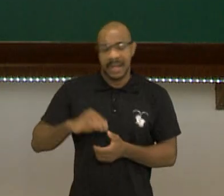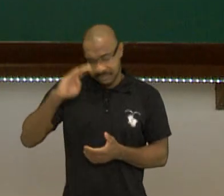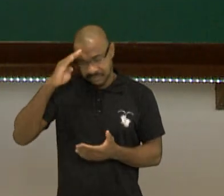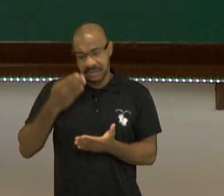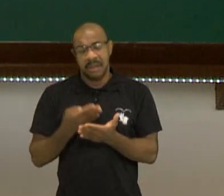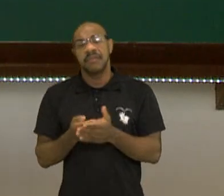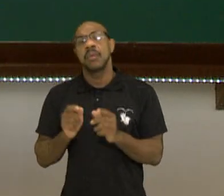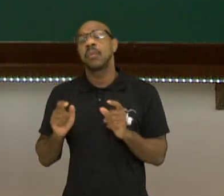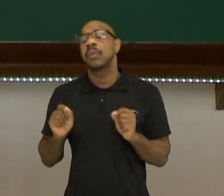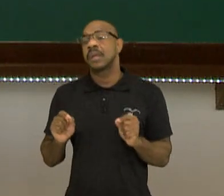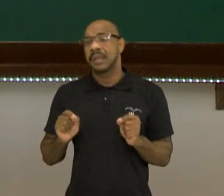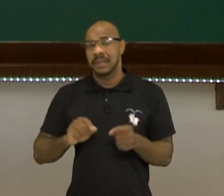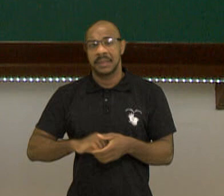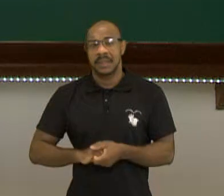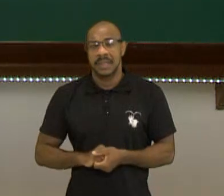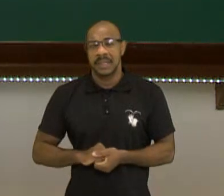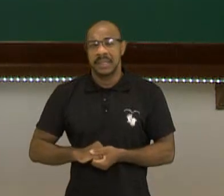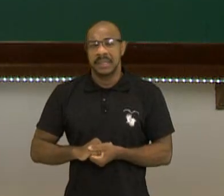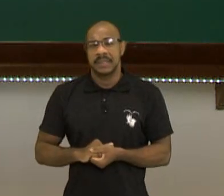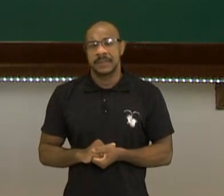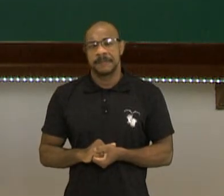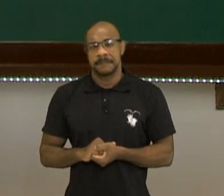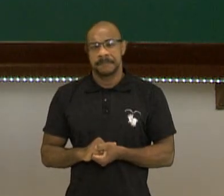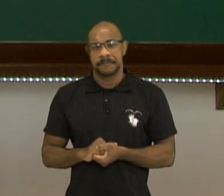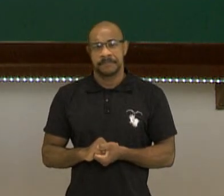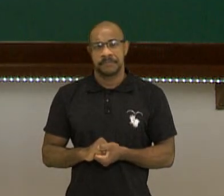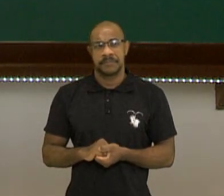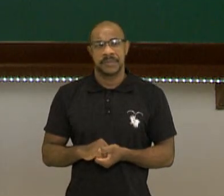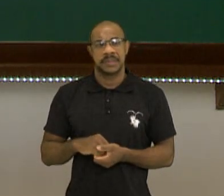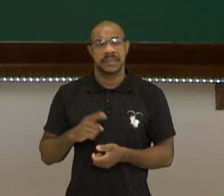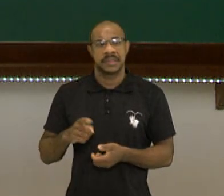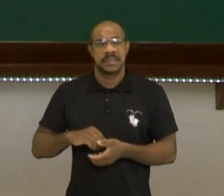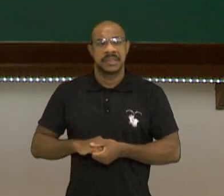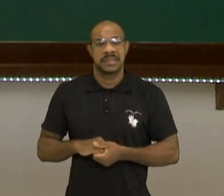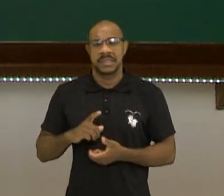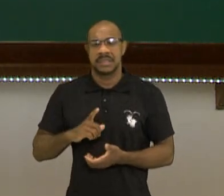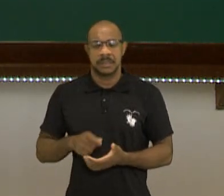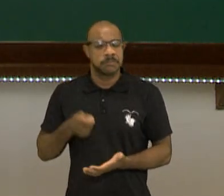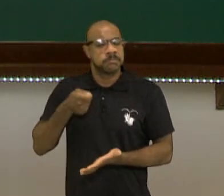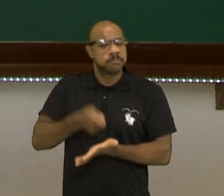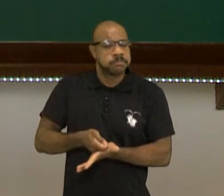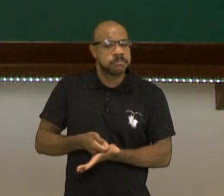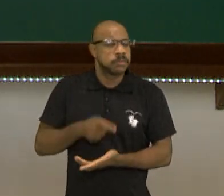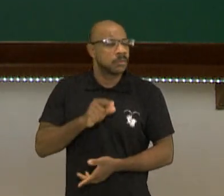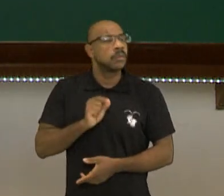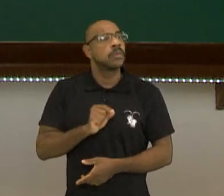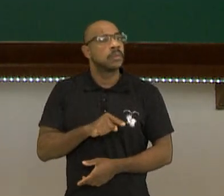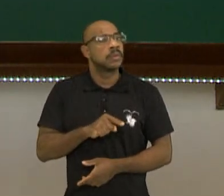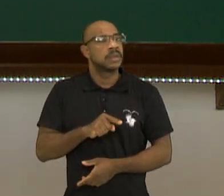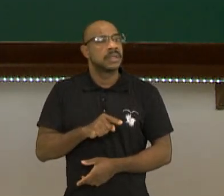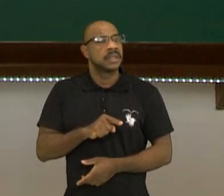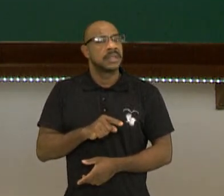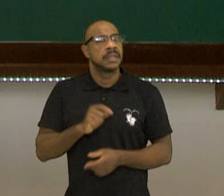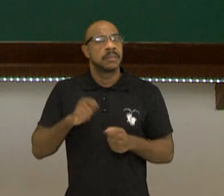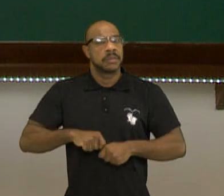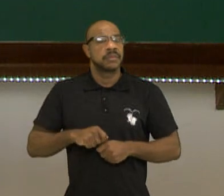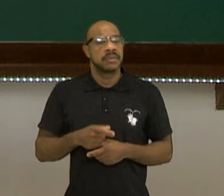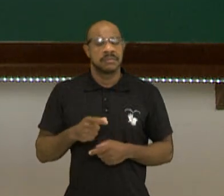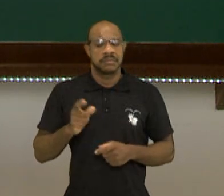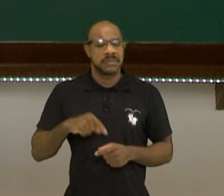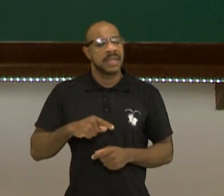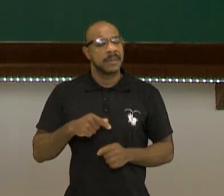né, que essa subordinação, né, essa imposição, traria um grau de